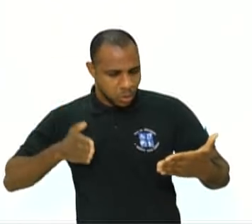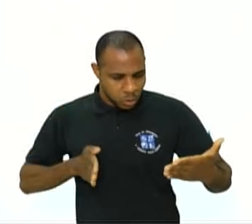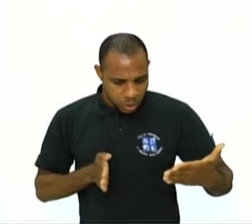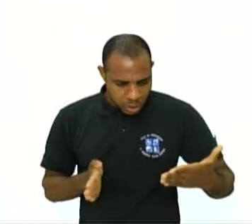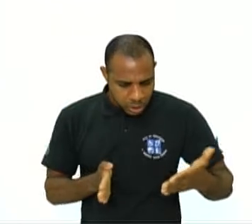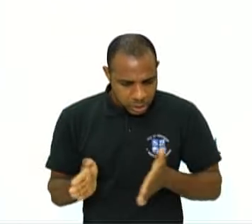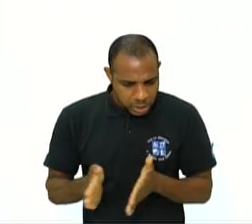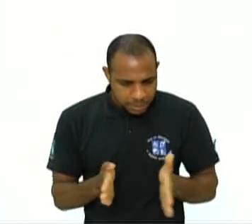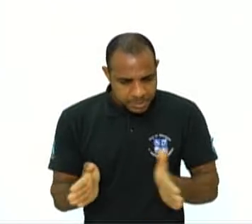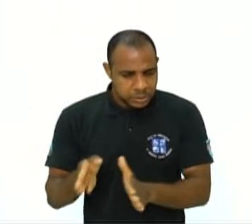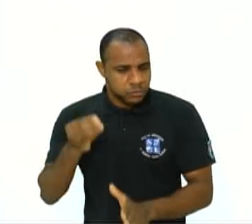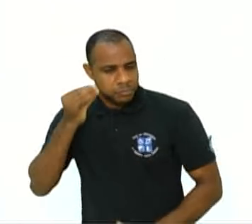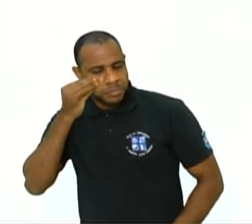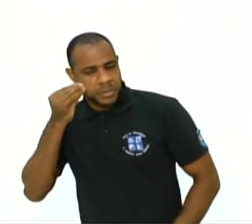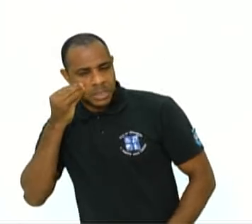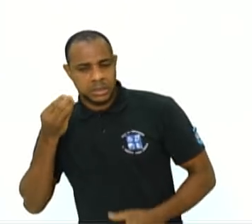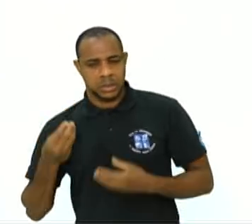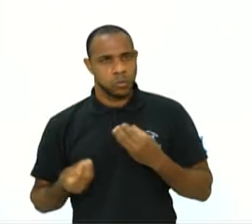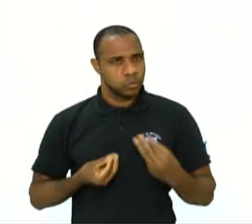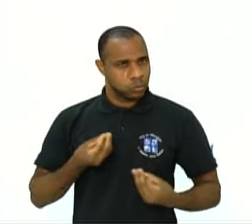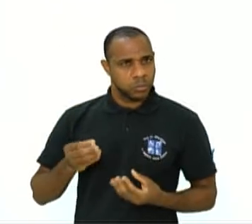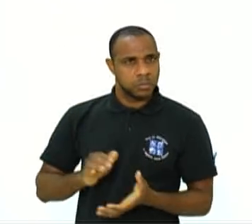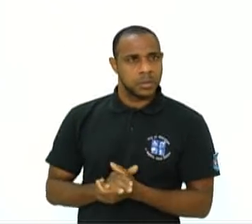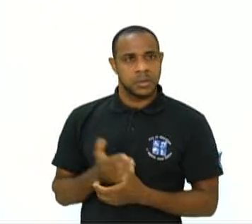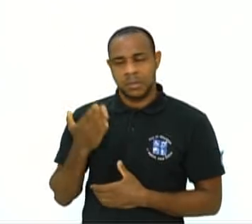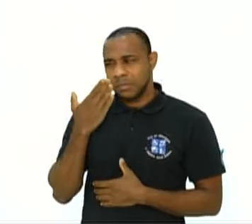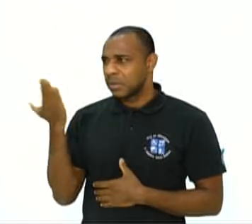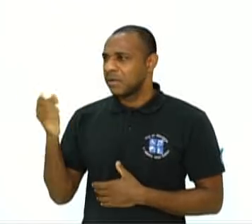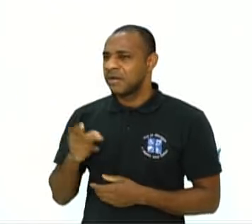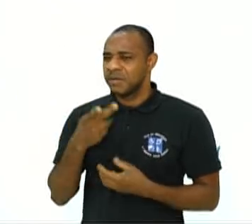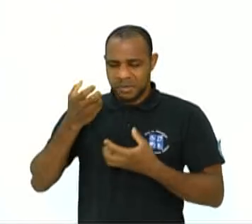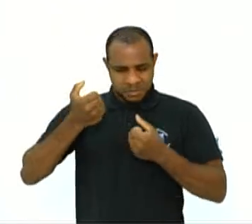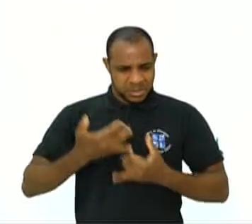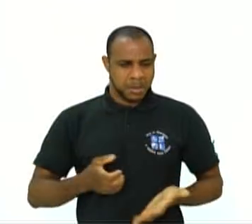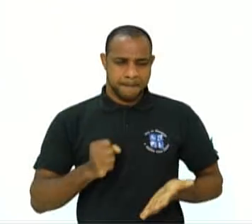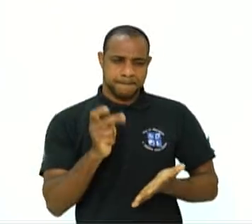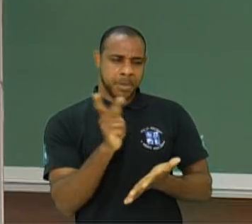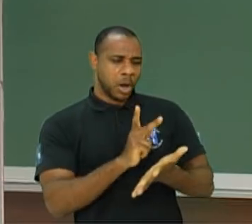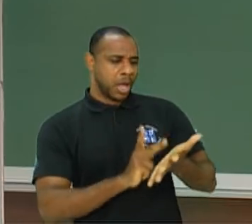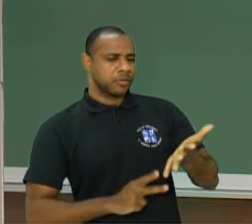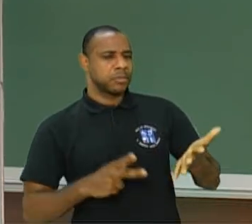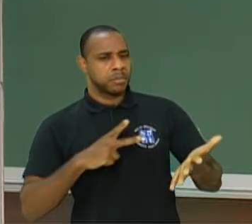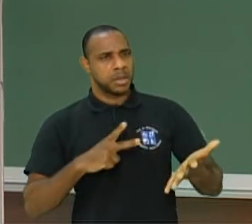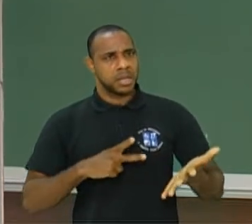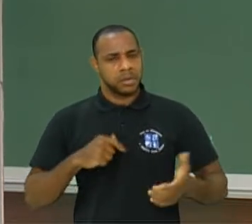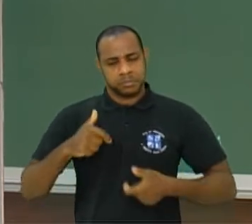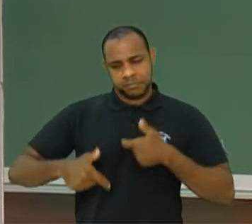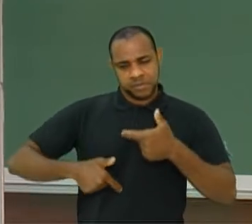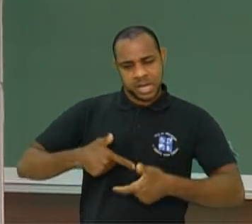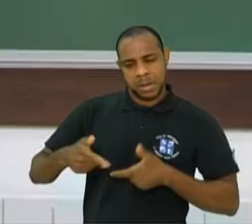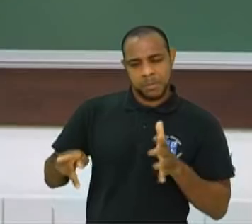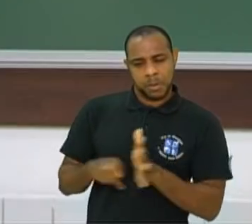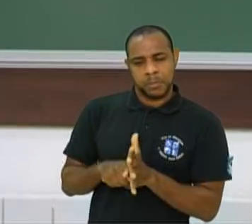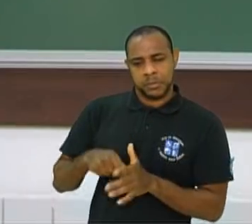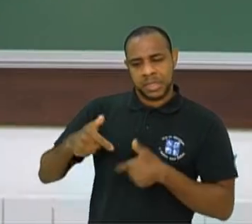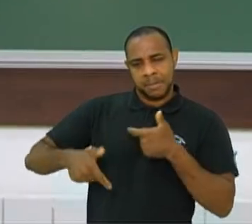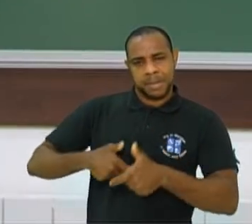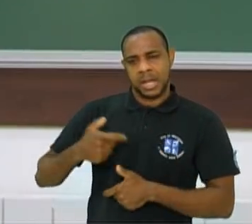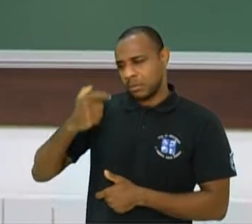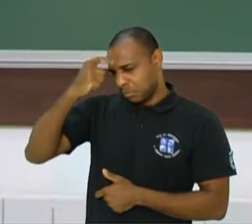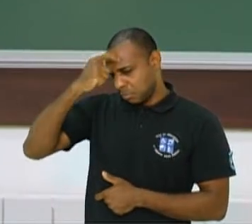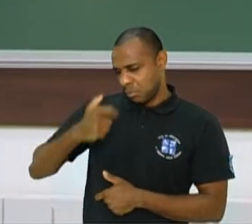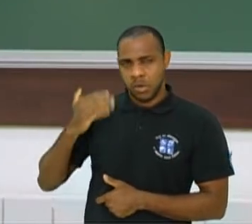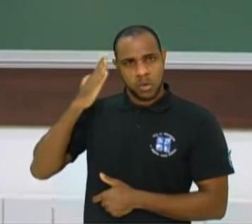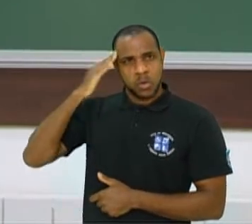ser a experimentação, né? Falar de poética pessoal é falar do trabalho do artista. Cada artista